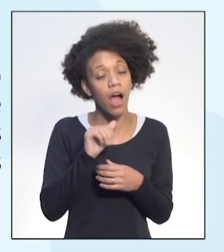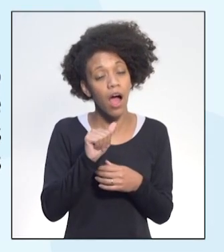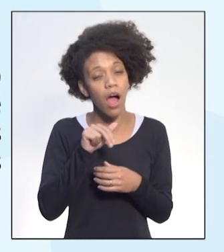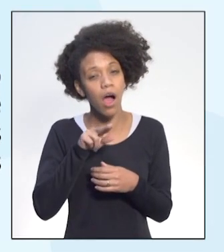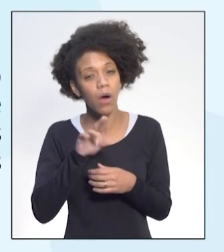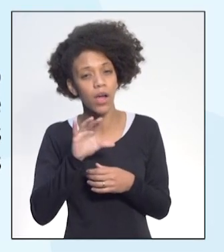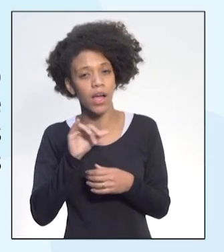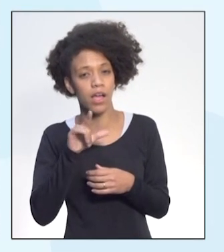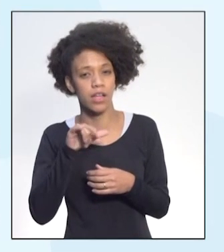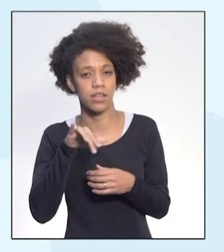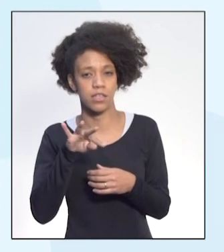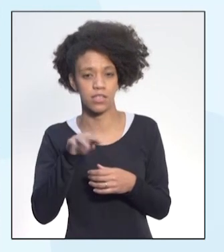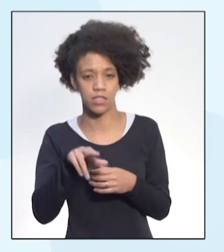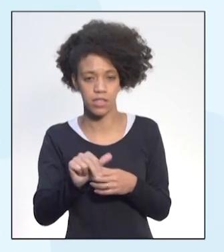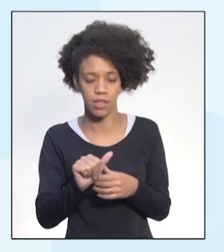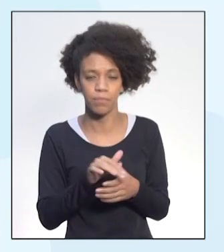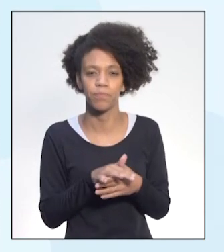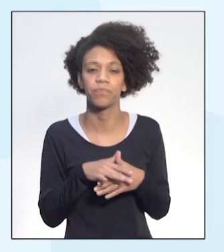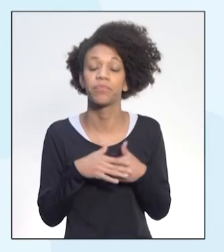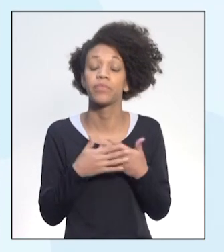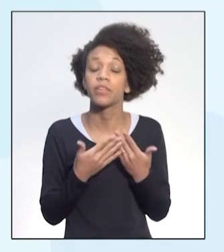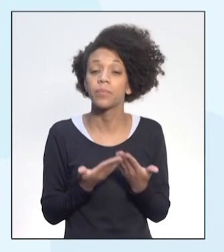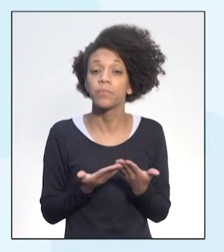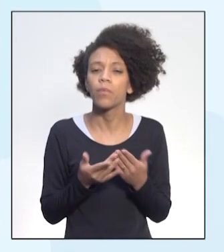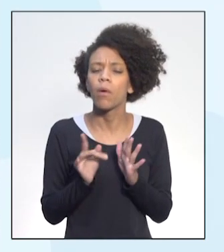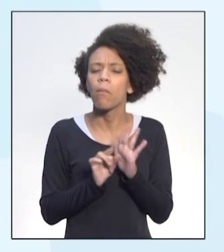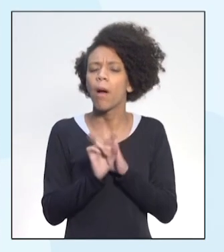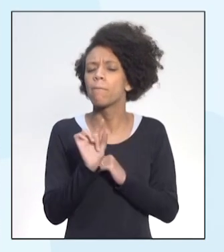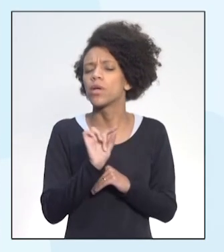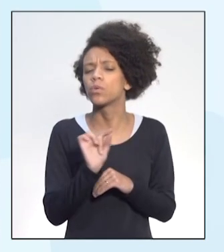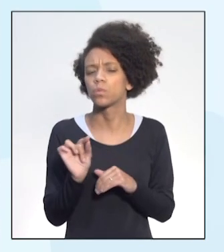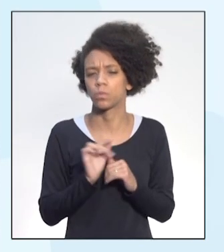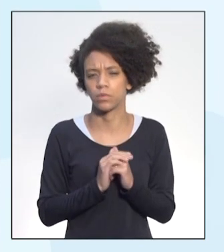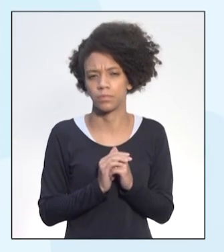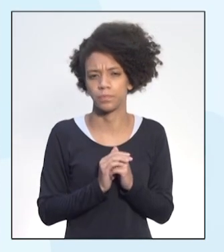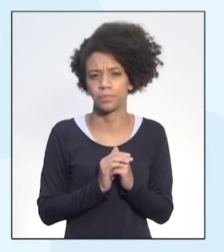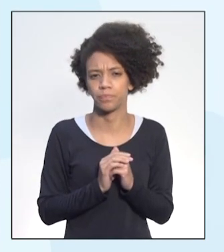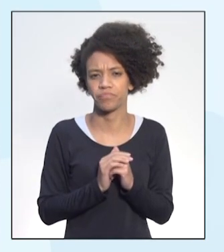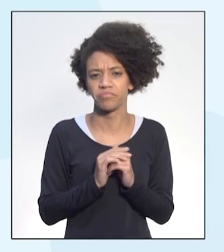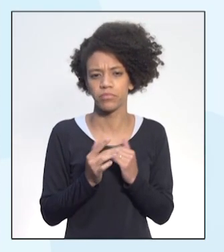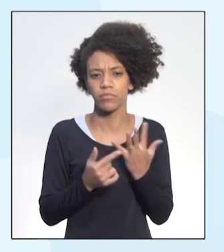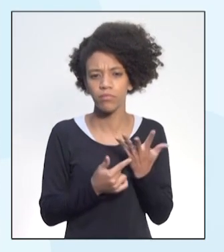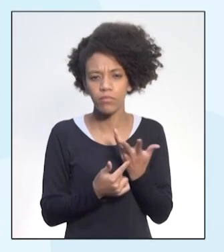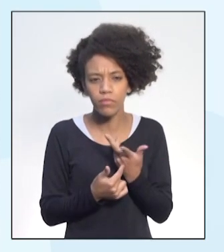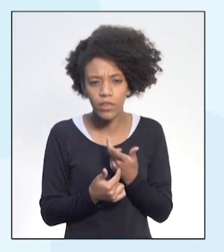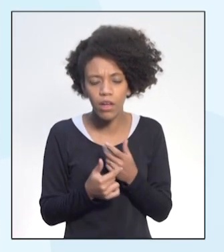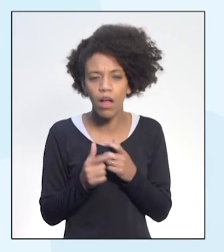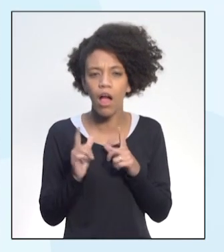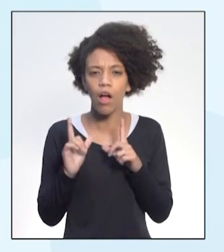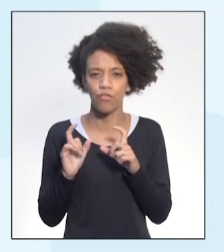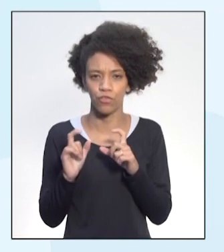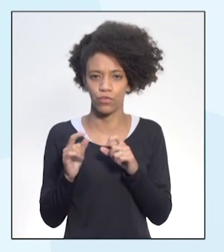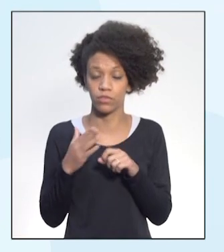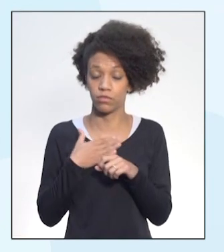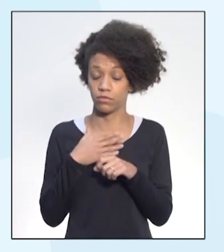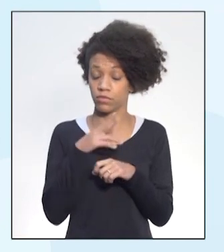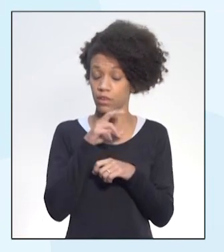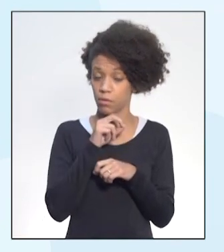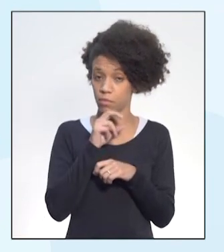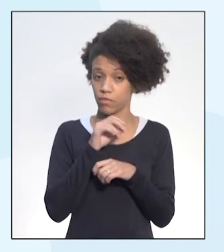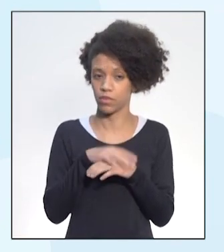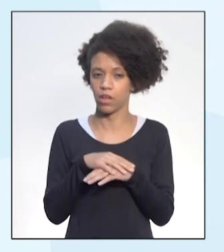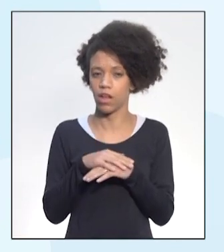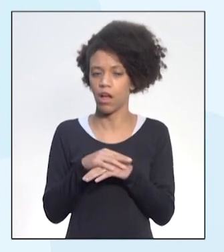mais rósea, né? Aí, uma pergunta aqui, ó. Esta foto é do jardim da minha avó.